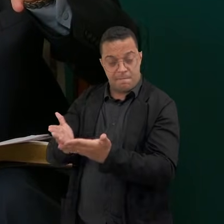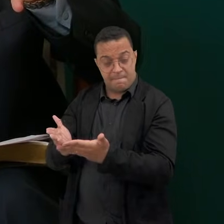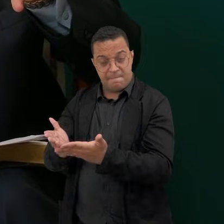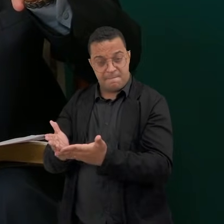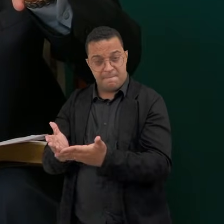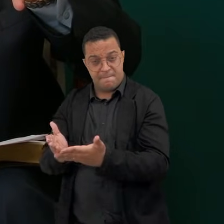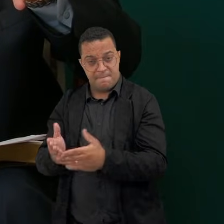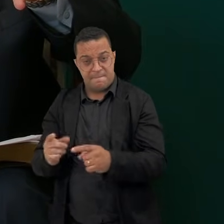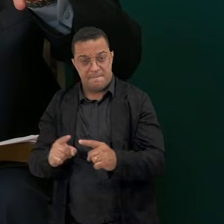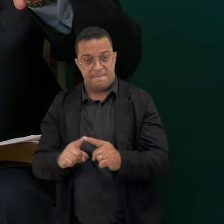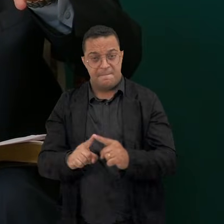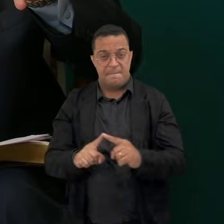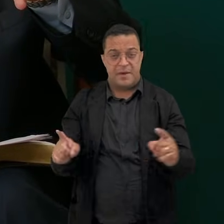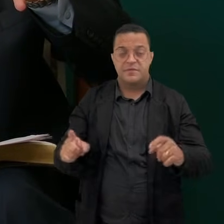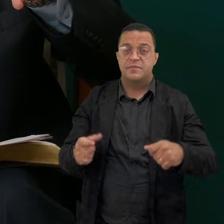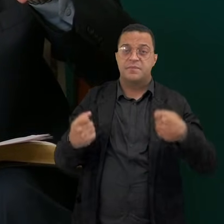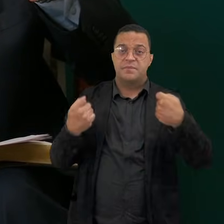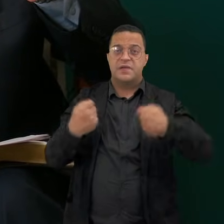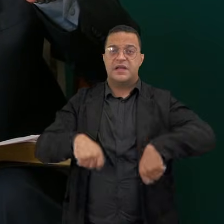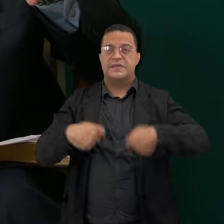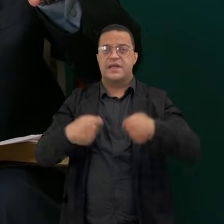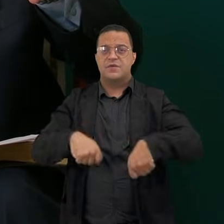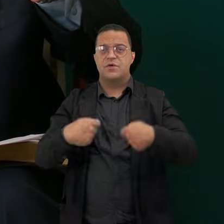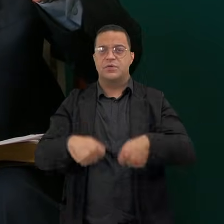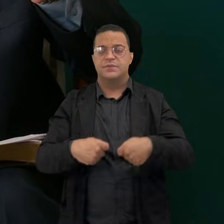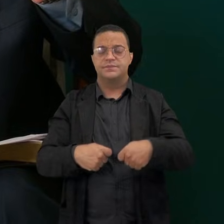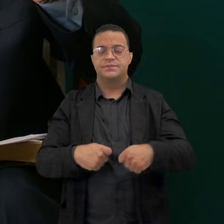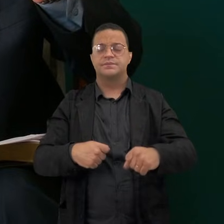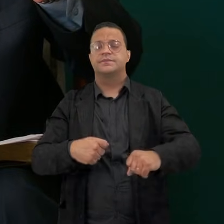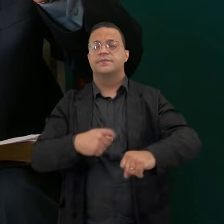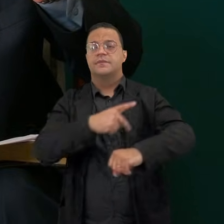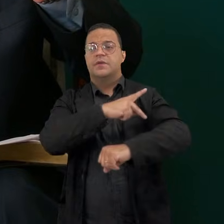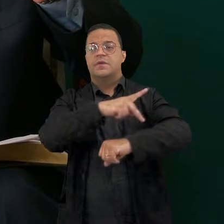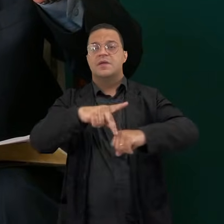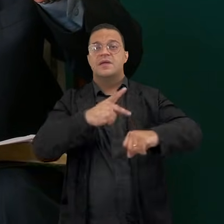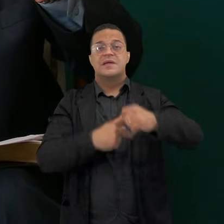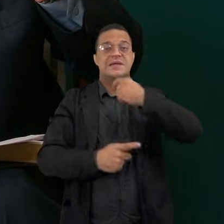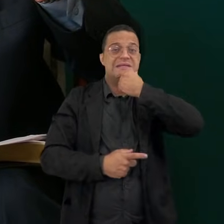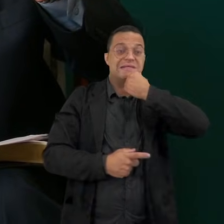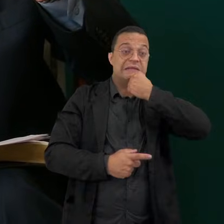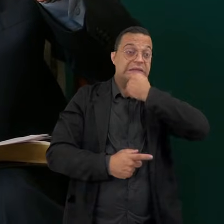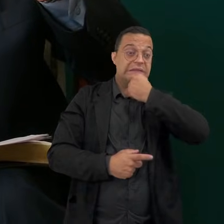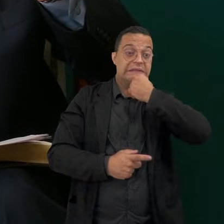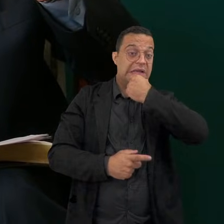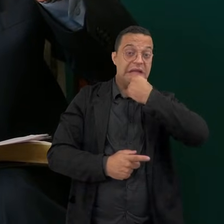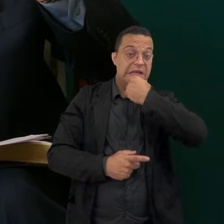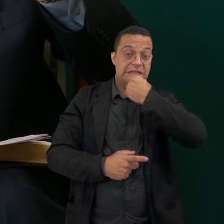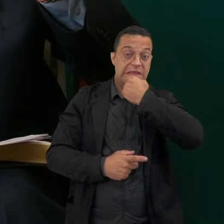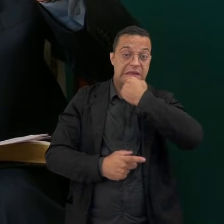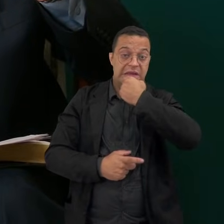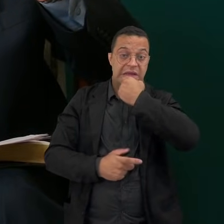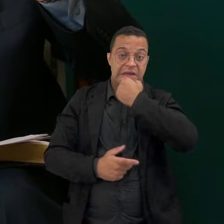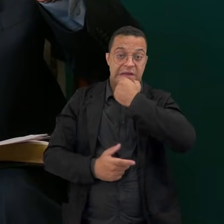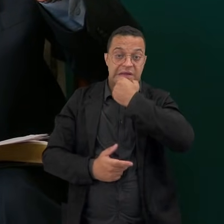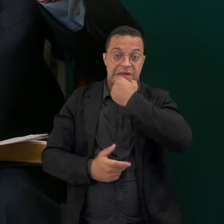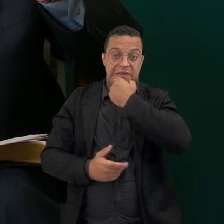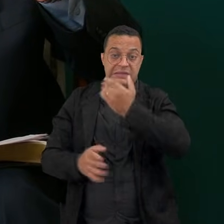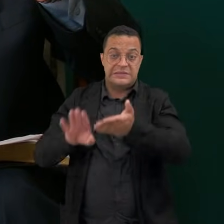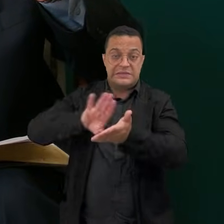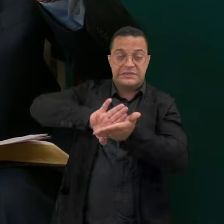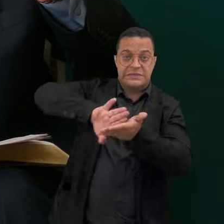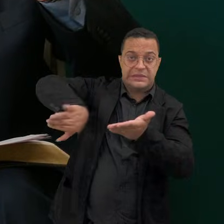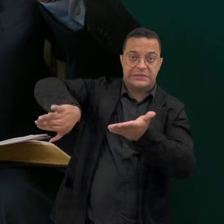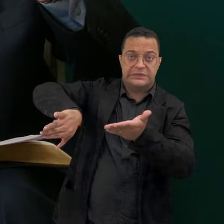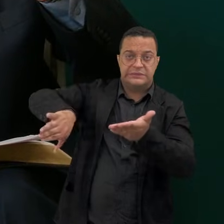tempo para a Inglaterra se organizar e se retirar. Então foi combinado que em 14 de maio